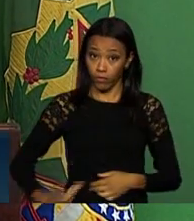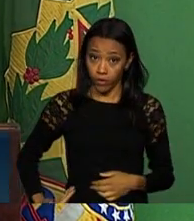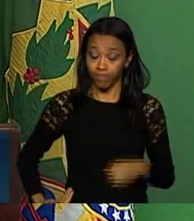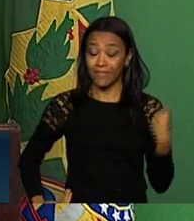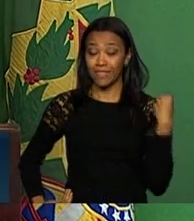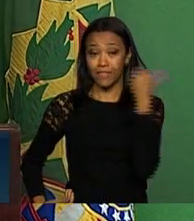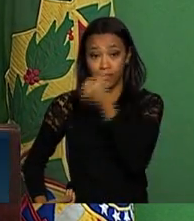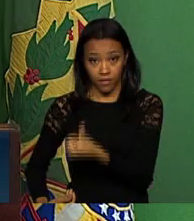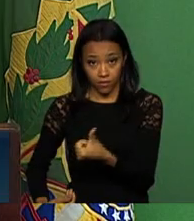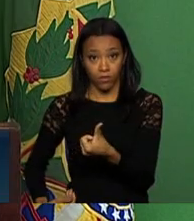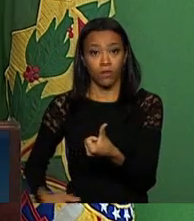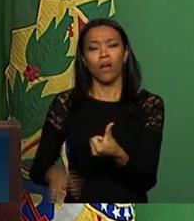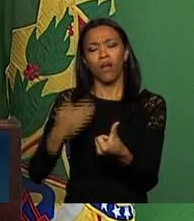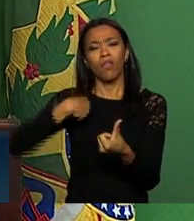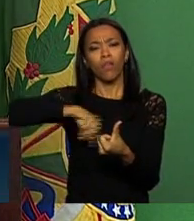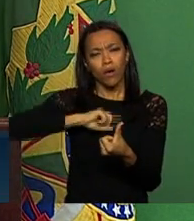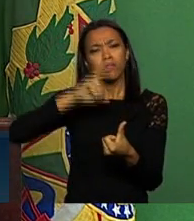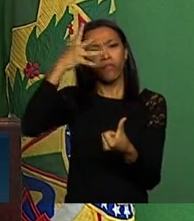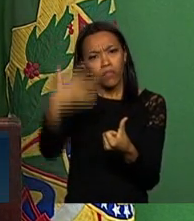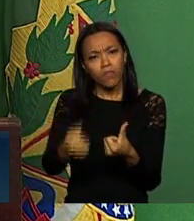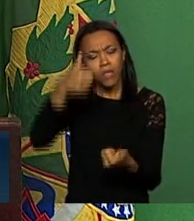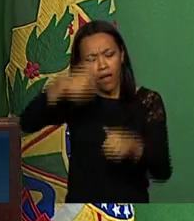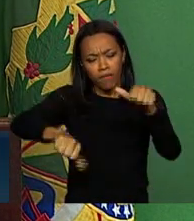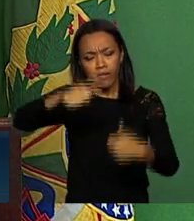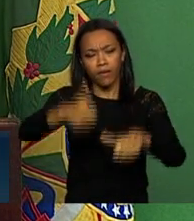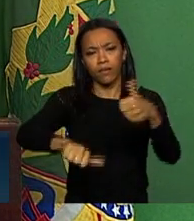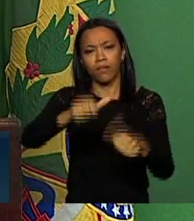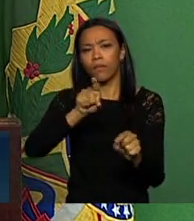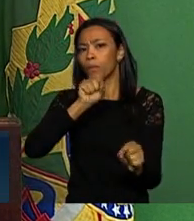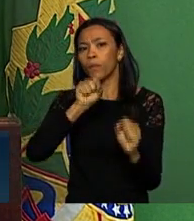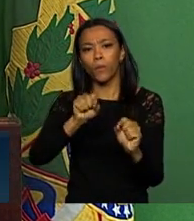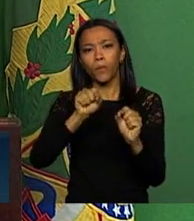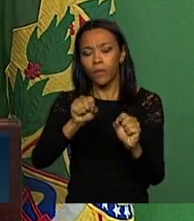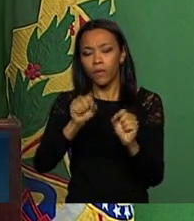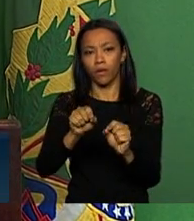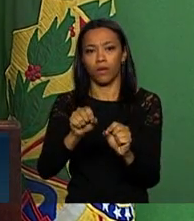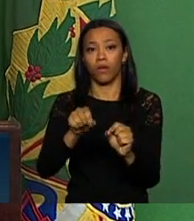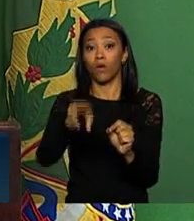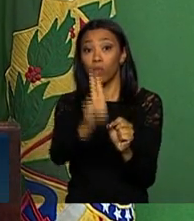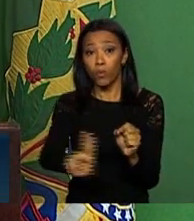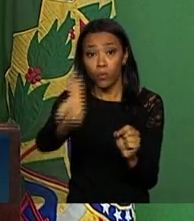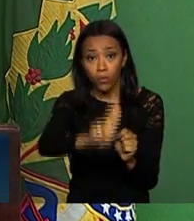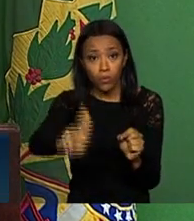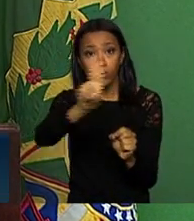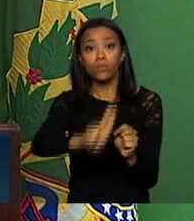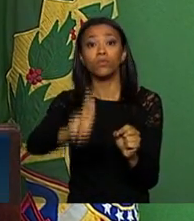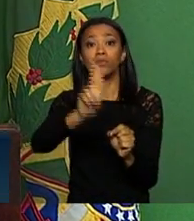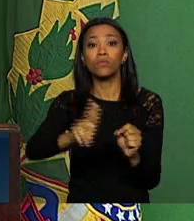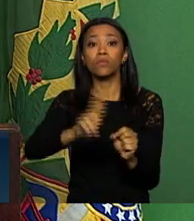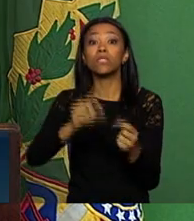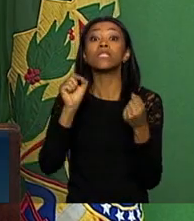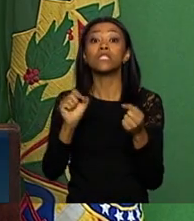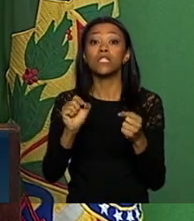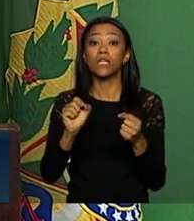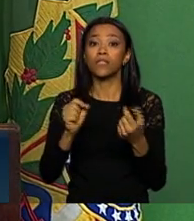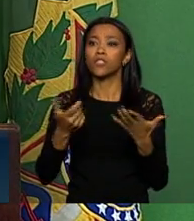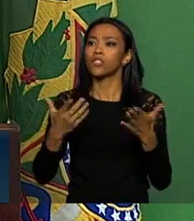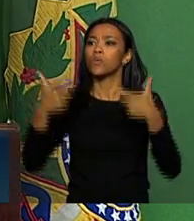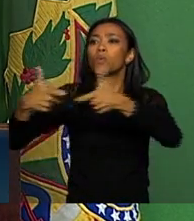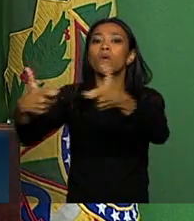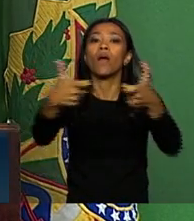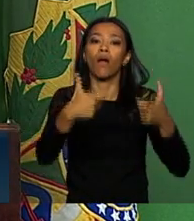sexto nós vamos rever toda o uso e a utilização do patrimônio da União